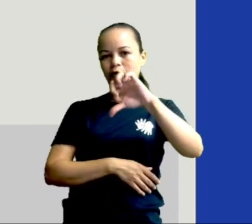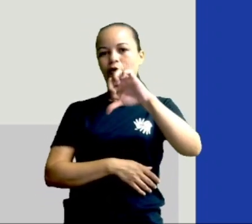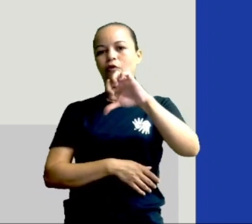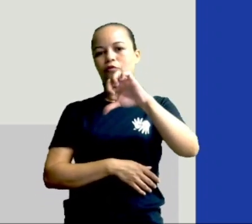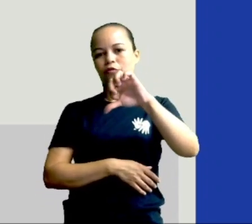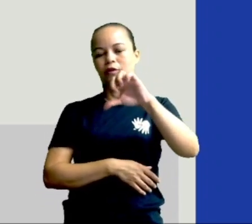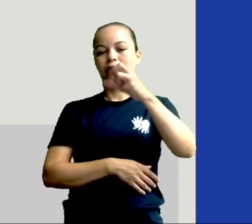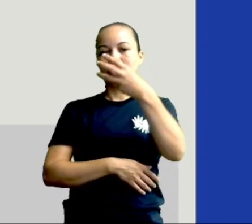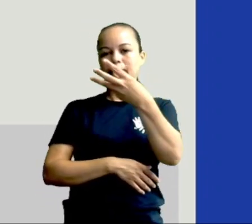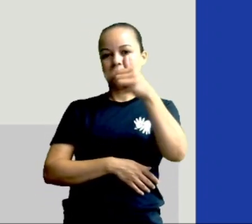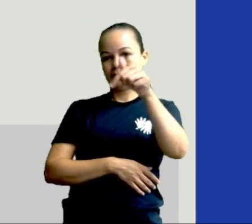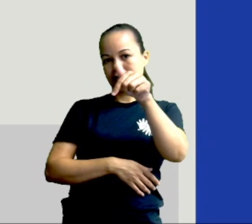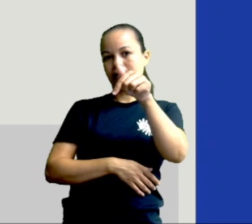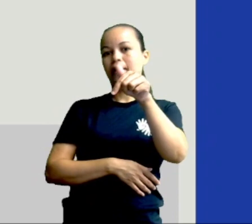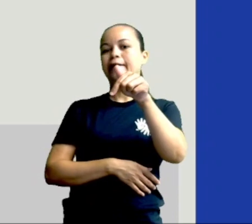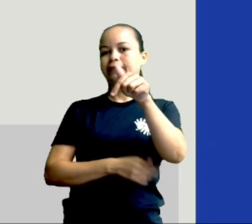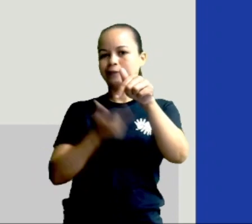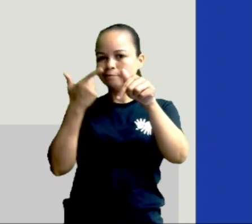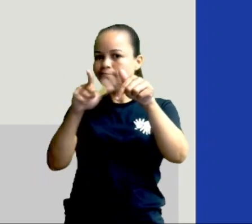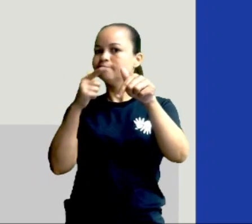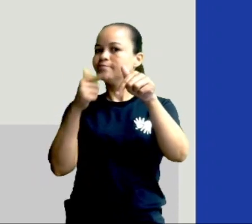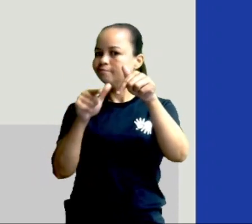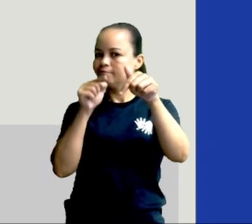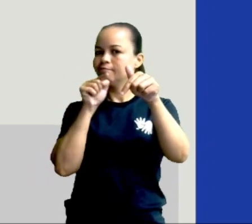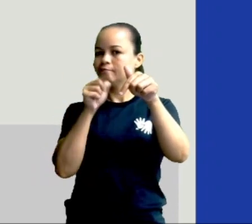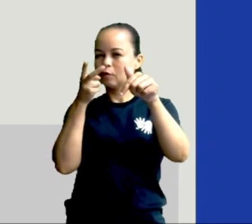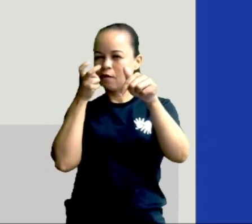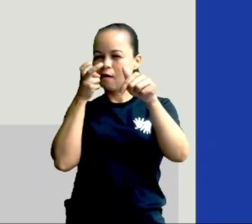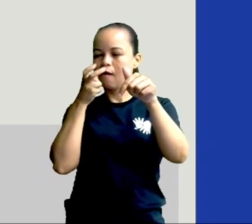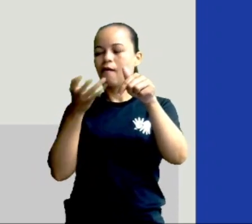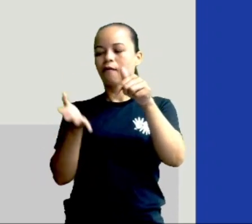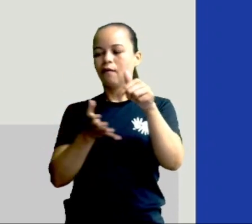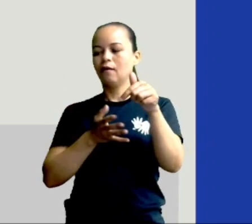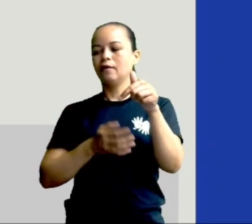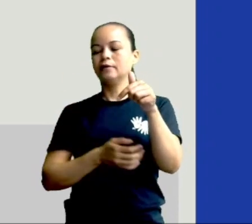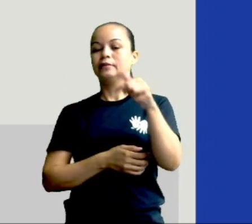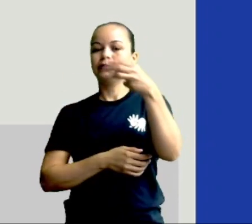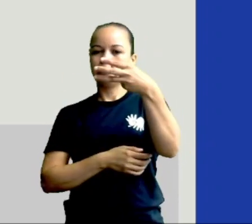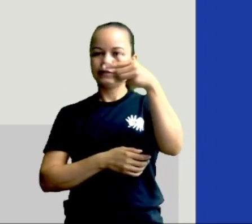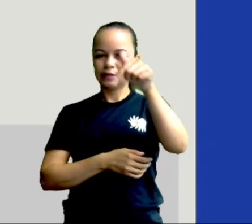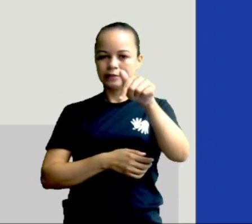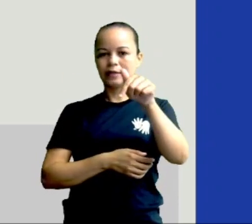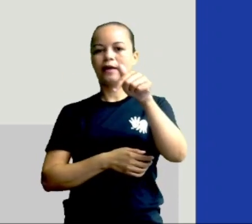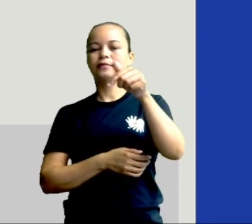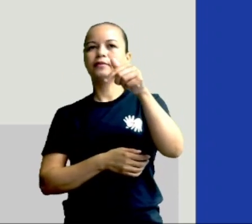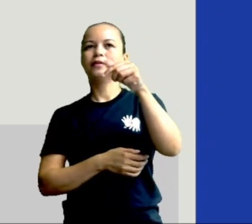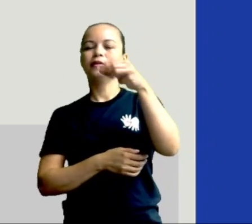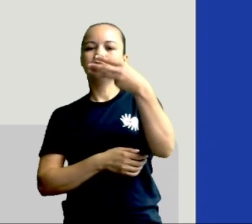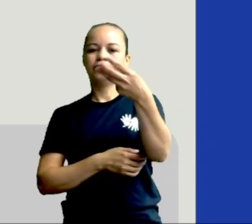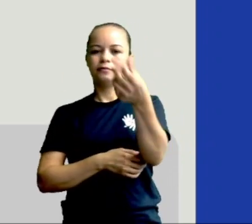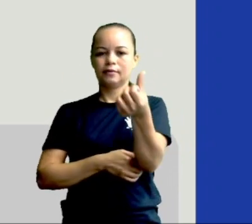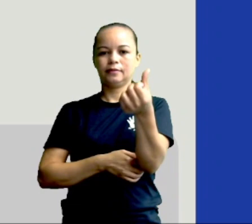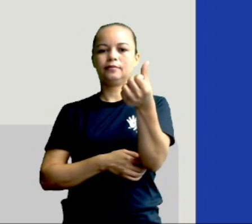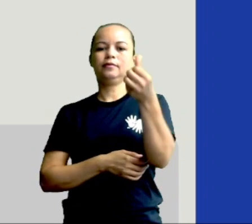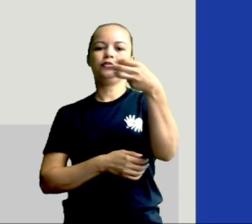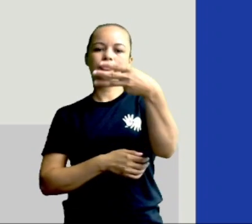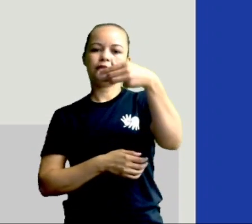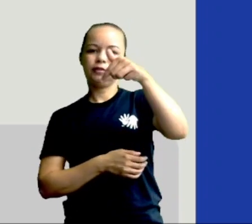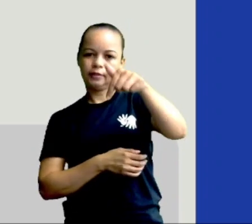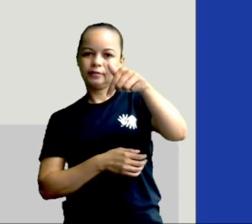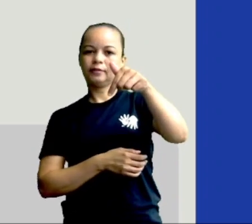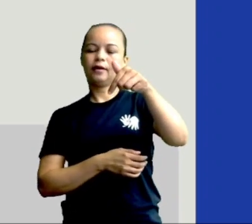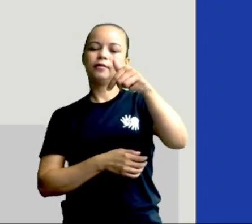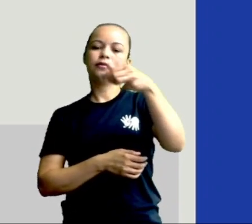39, 37, olha o 37 de novo aí, 37 de novo, 36,